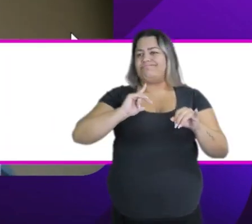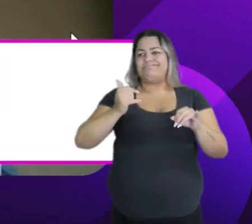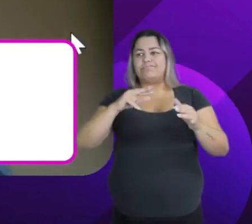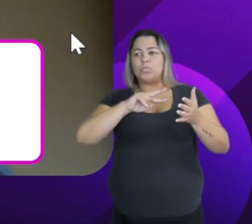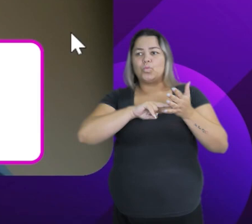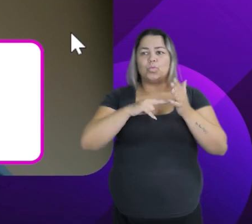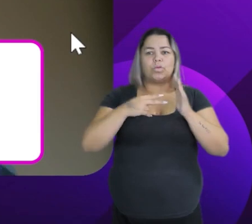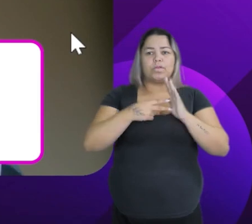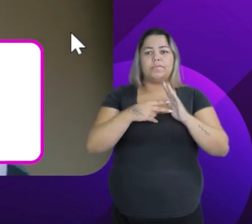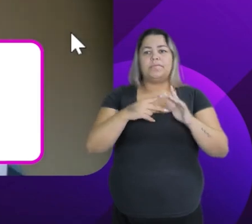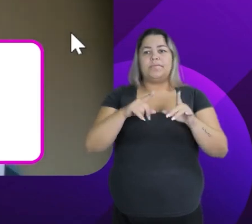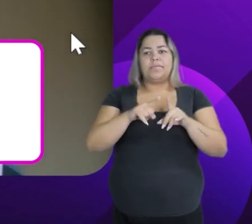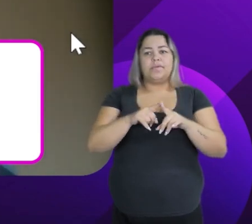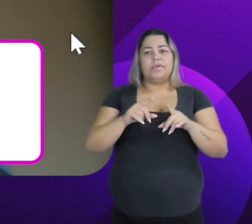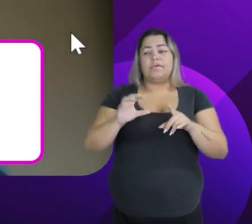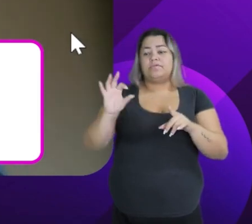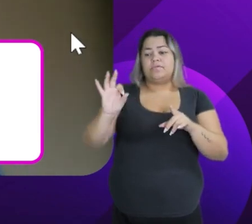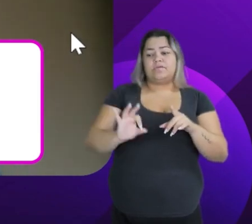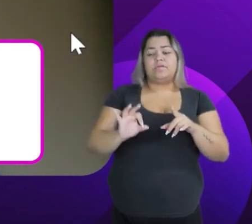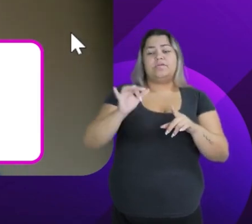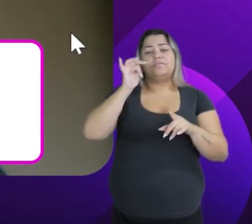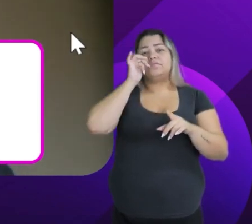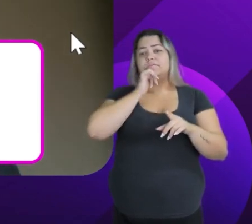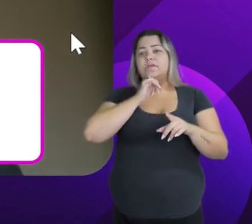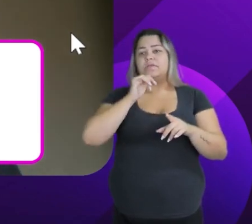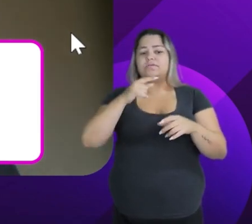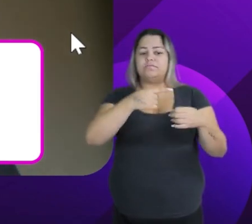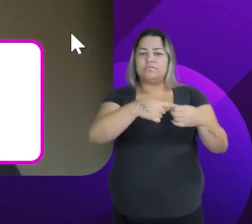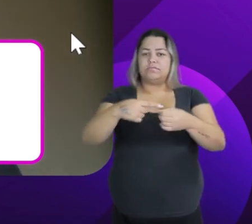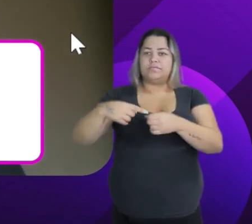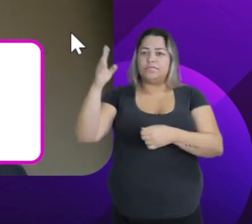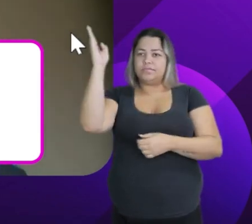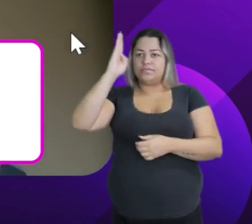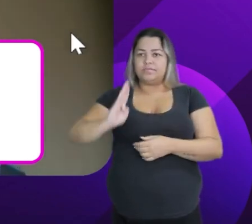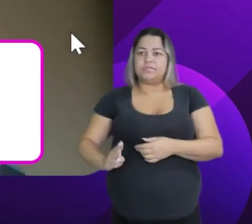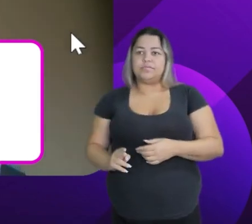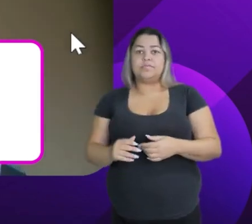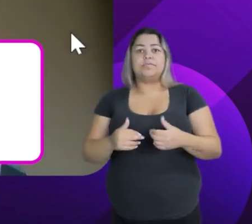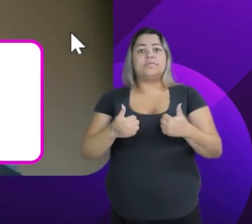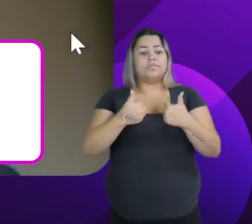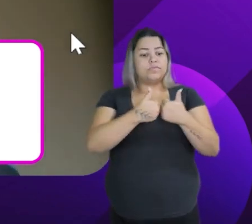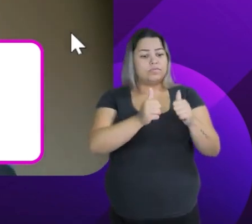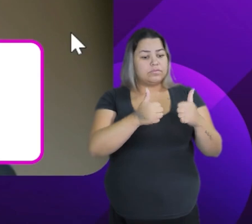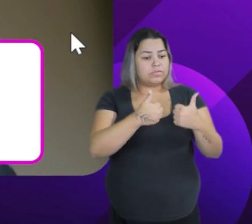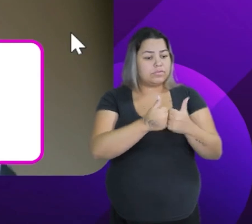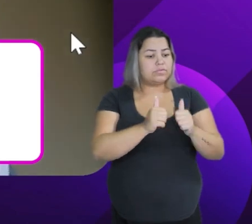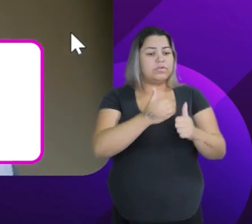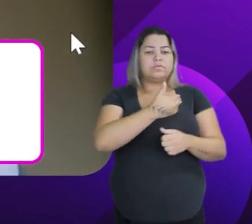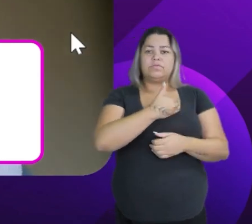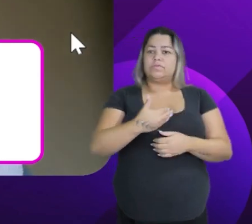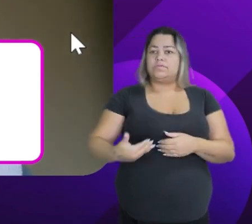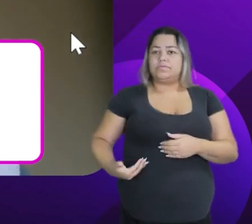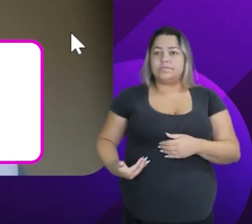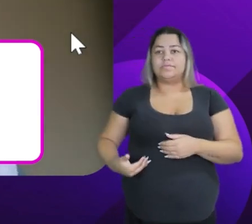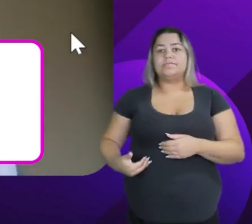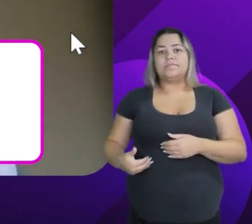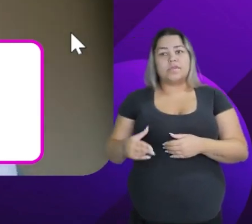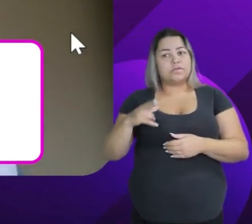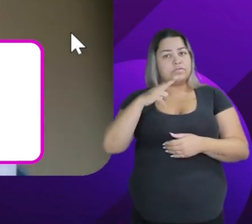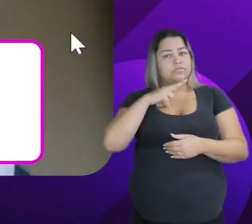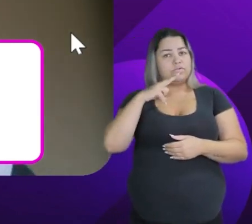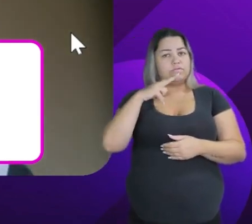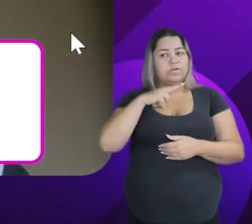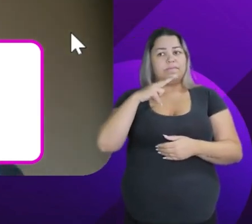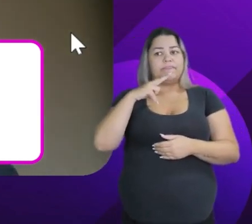maior parte das mulheres nas cidades brasileiras, elas se deslocam pelo transporte coletivo e pelos modos